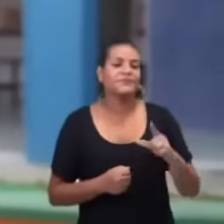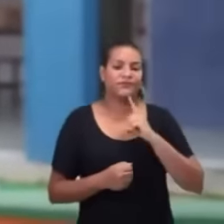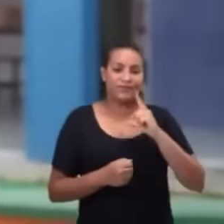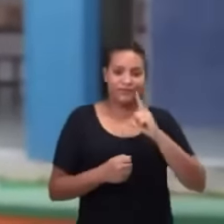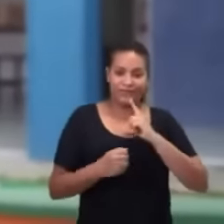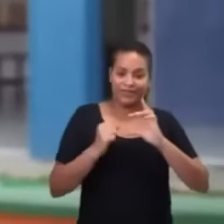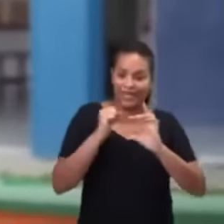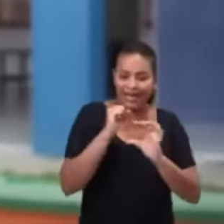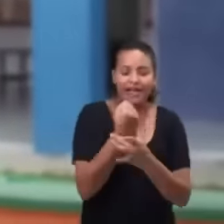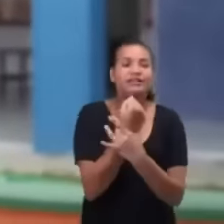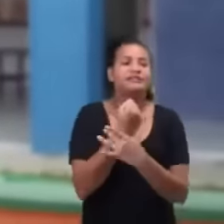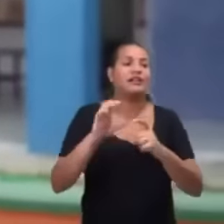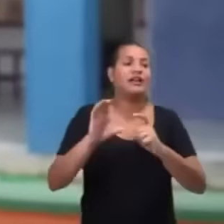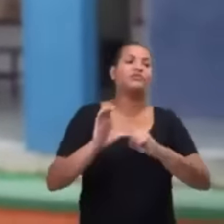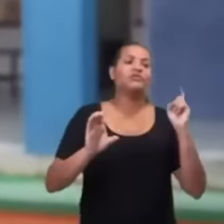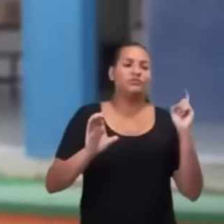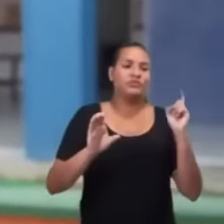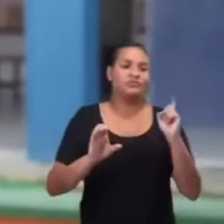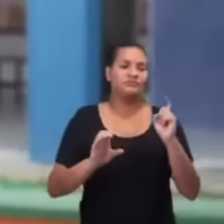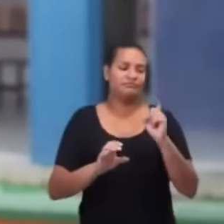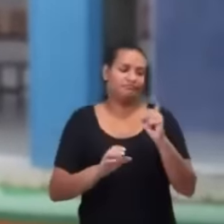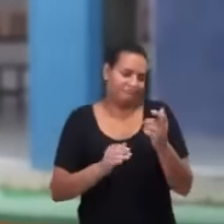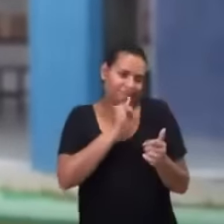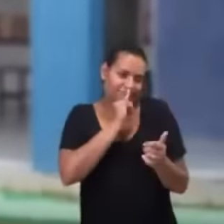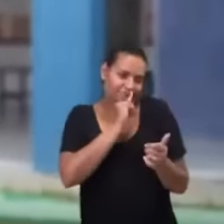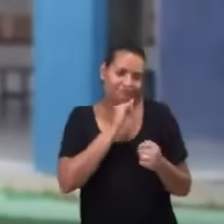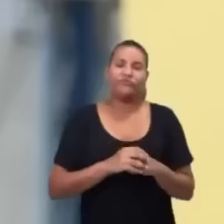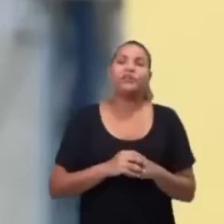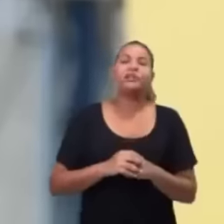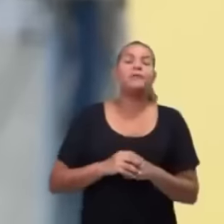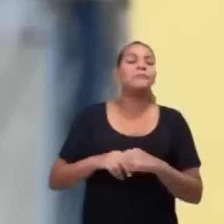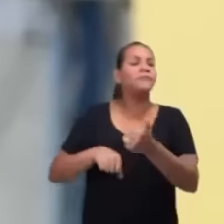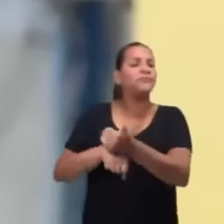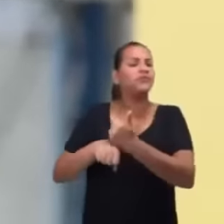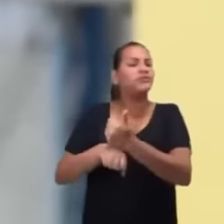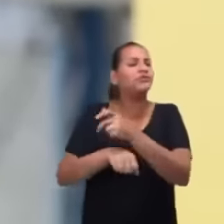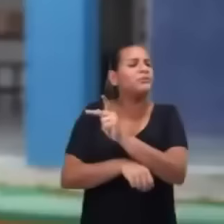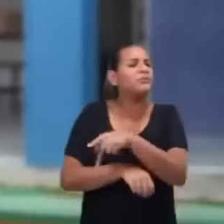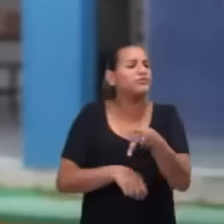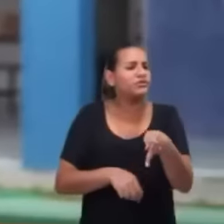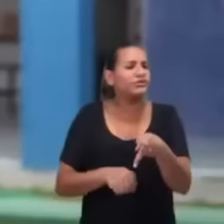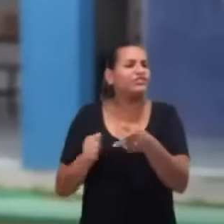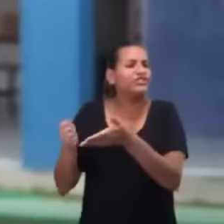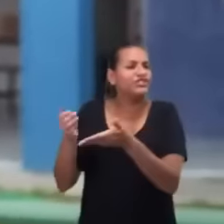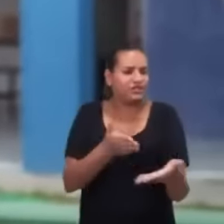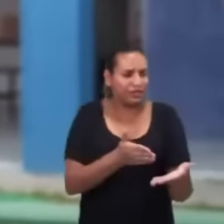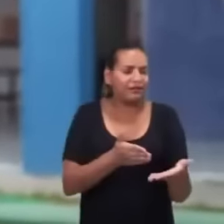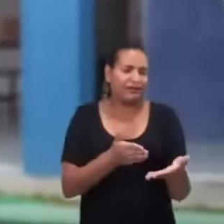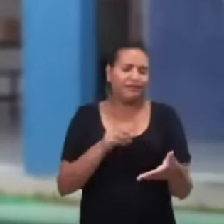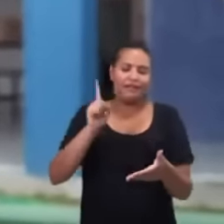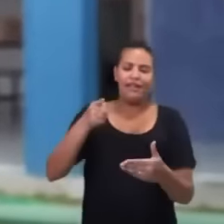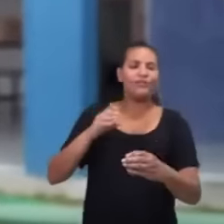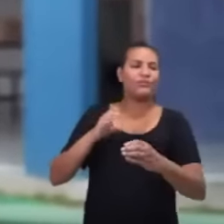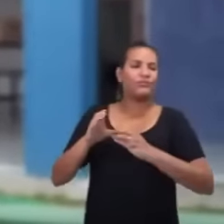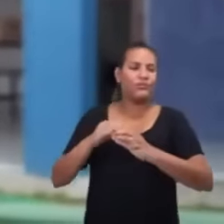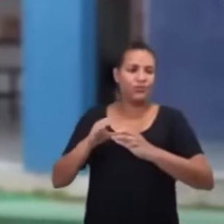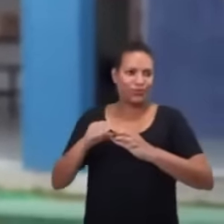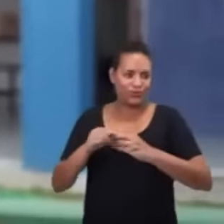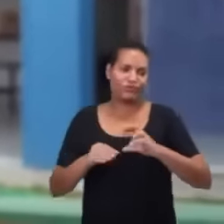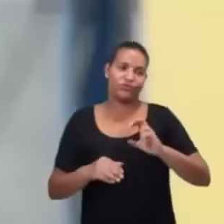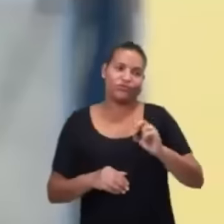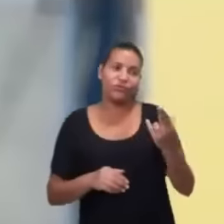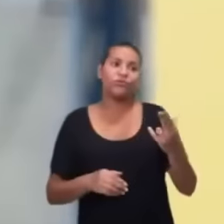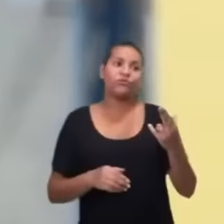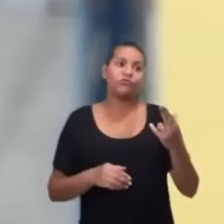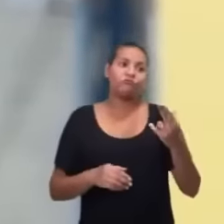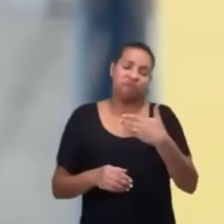autonomia pedagógica da escola. Então, mesmo com a chegada dos profissionais lotados na escola, que é feito através de concurso público ou de seleção